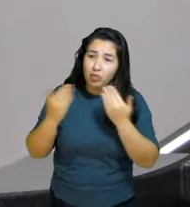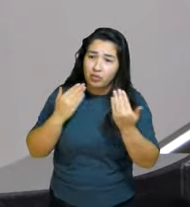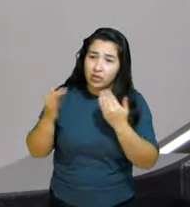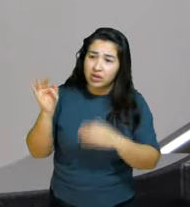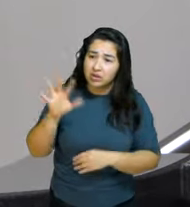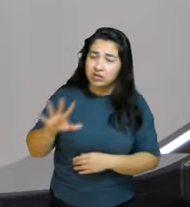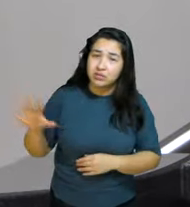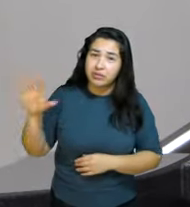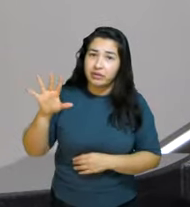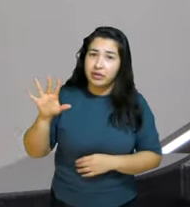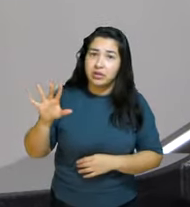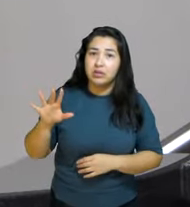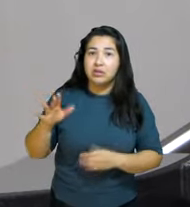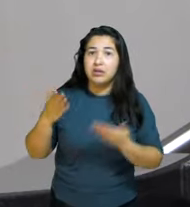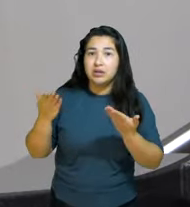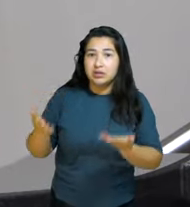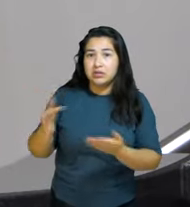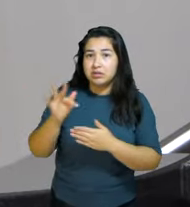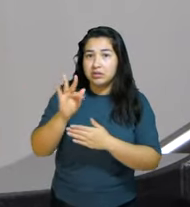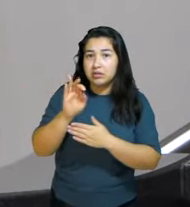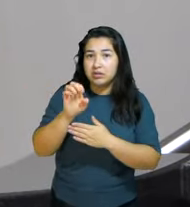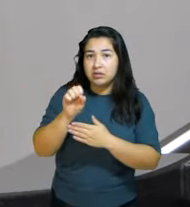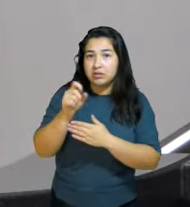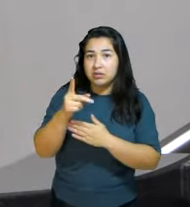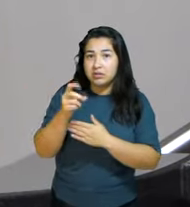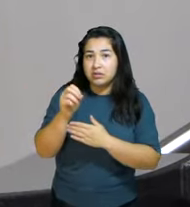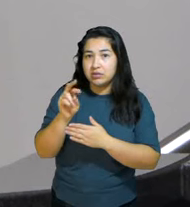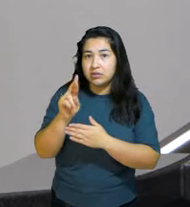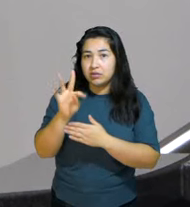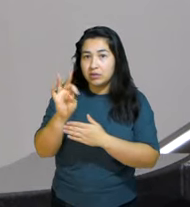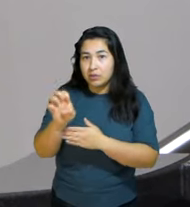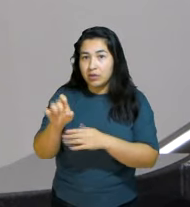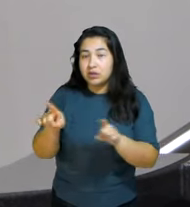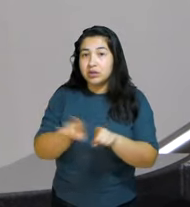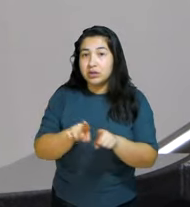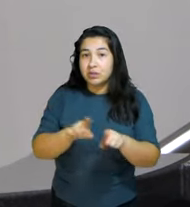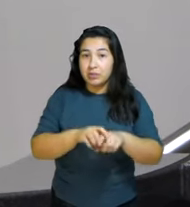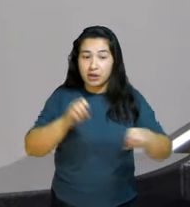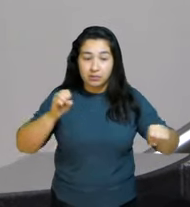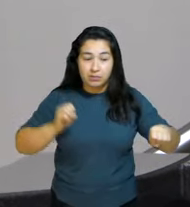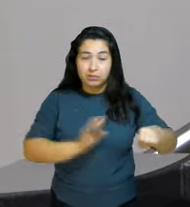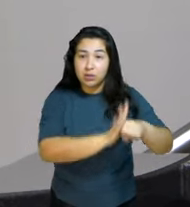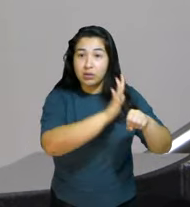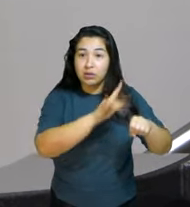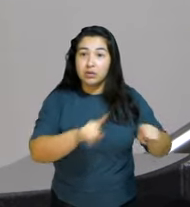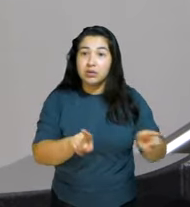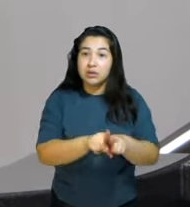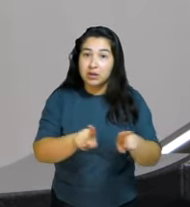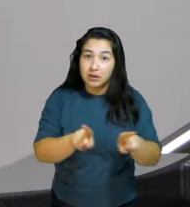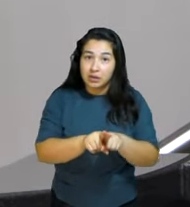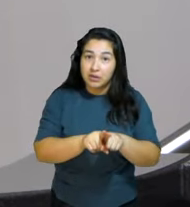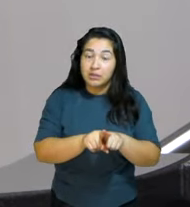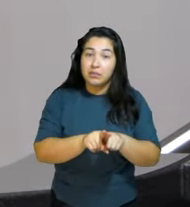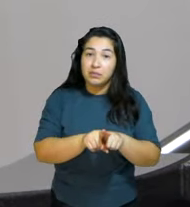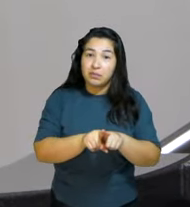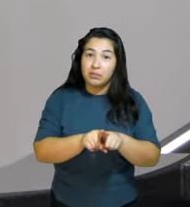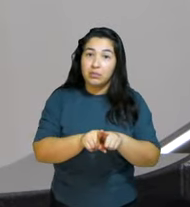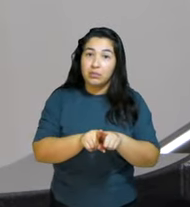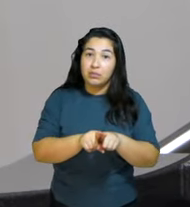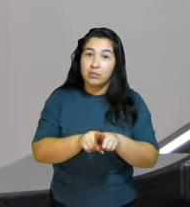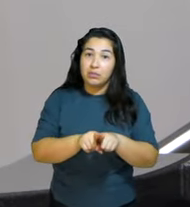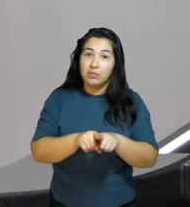federação, especificamente do atletismo e também da bocha no Estado de Santa Catarina. Esses são problemas